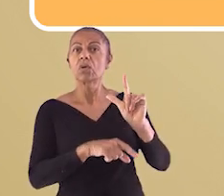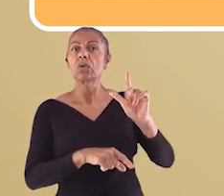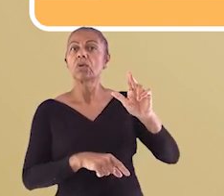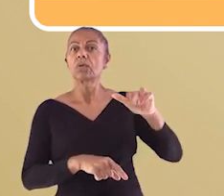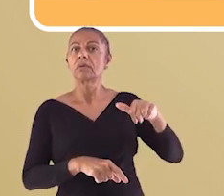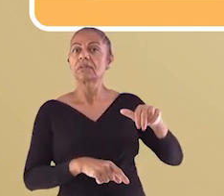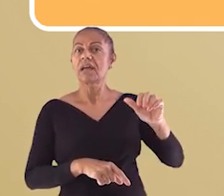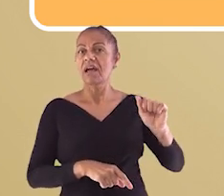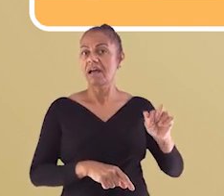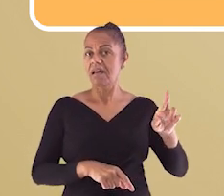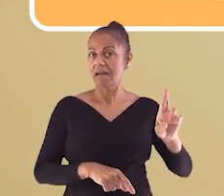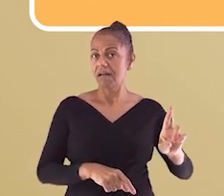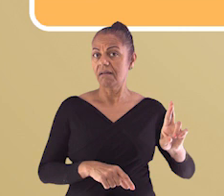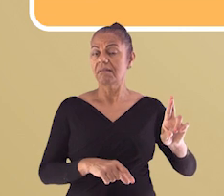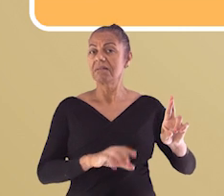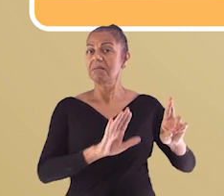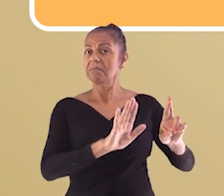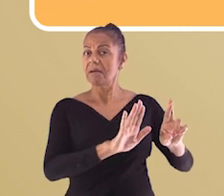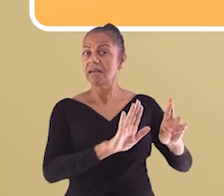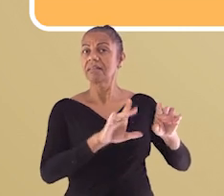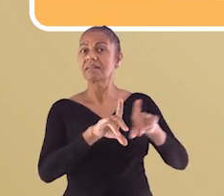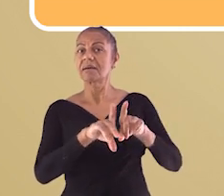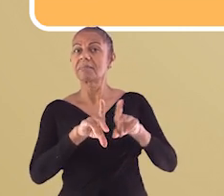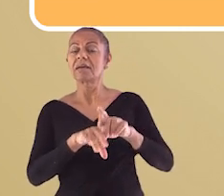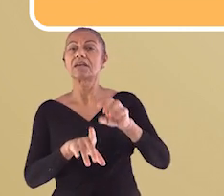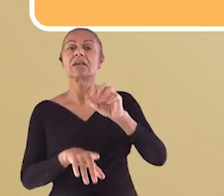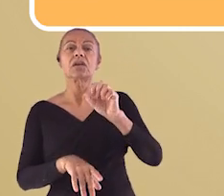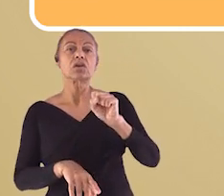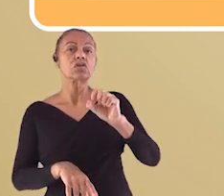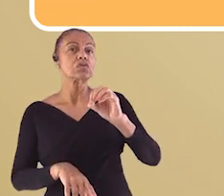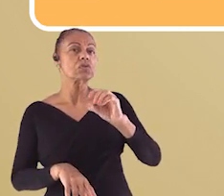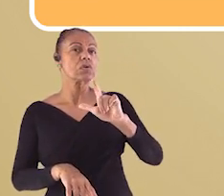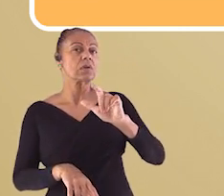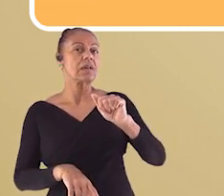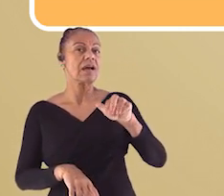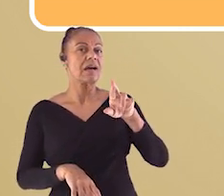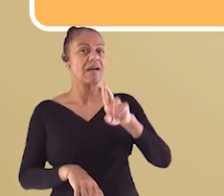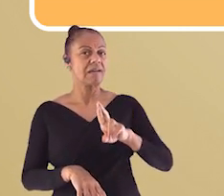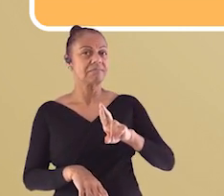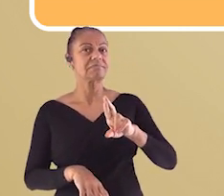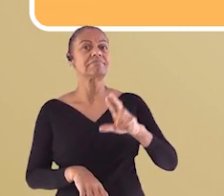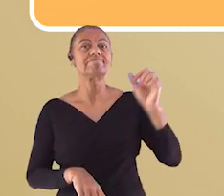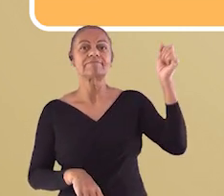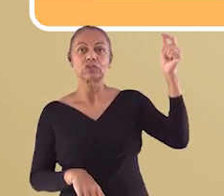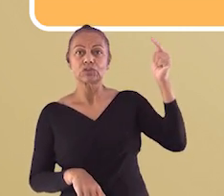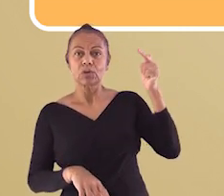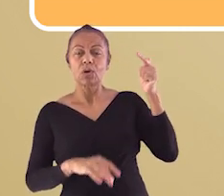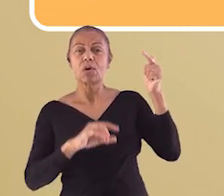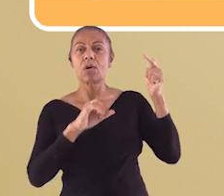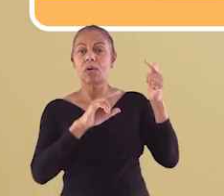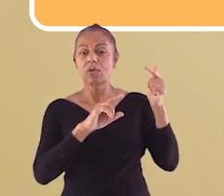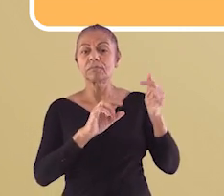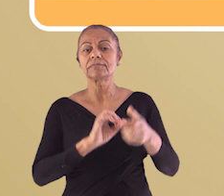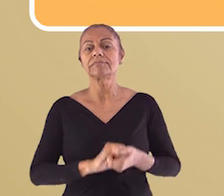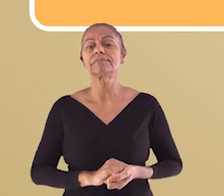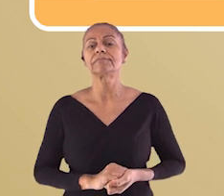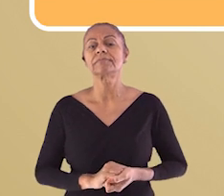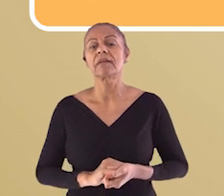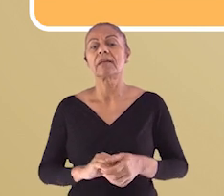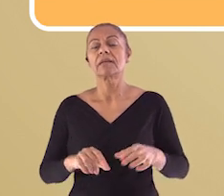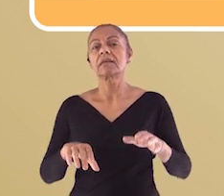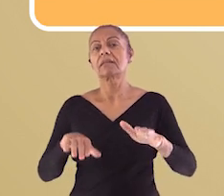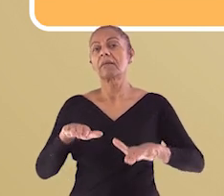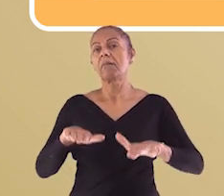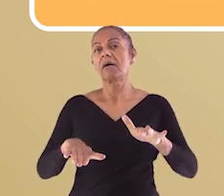ou seja, eles já dividiam o ano em estações também. Elas eram determinadas pelo nível de água do